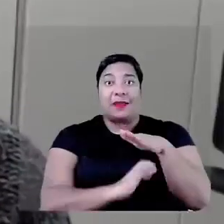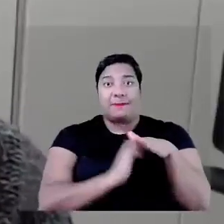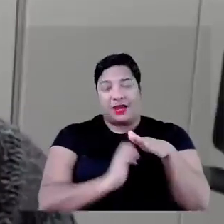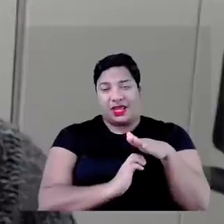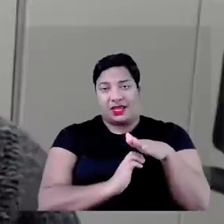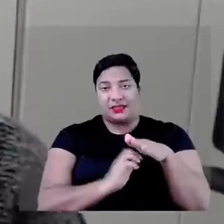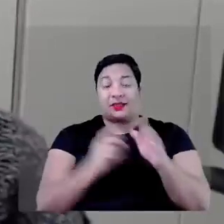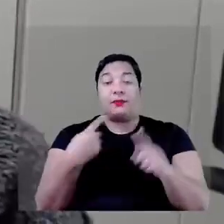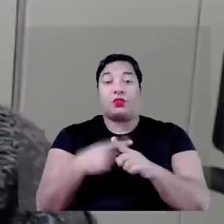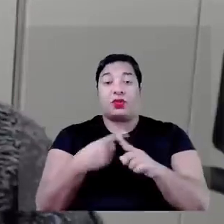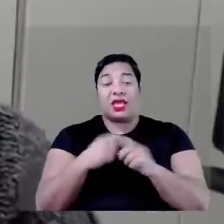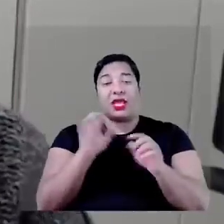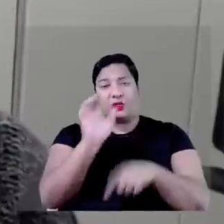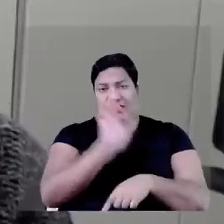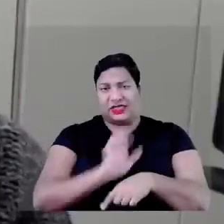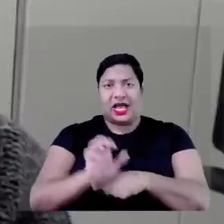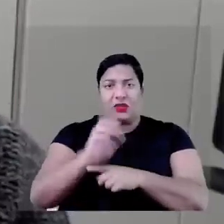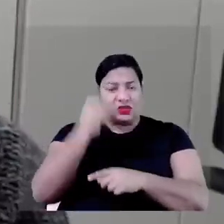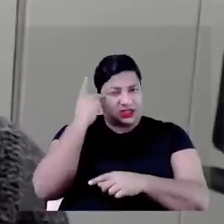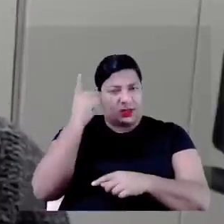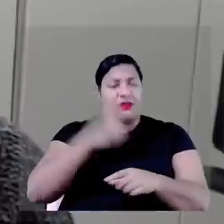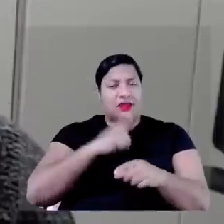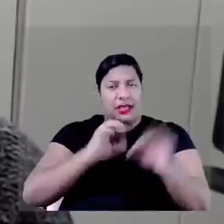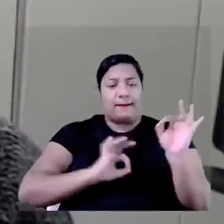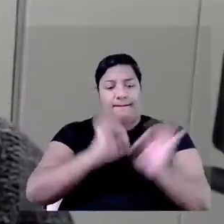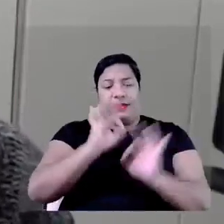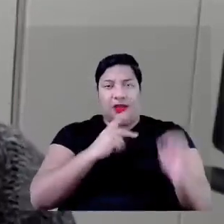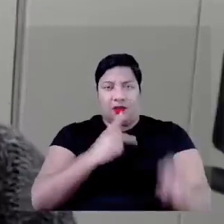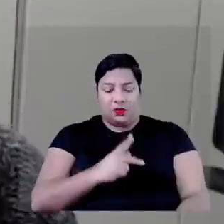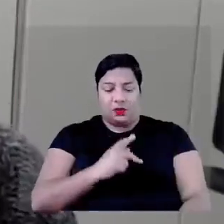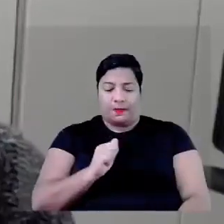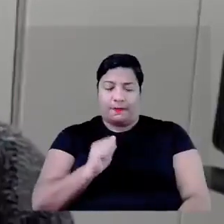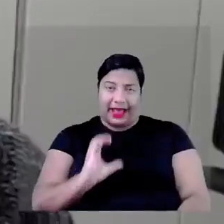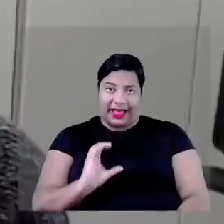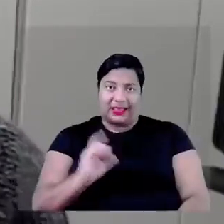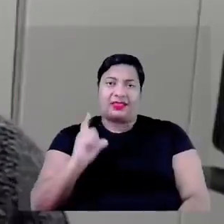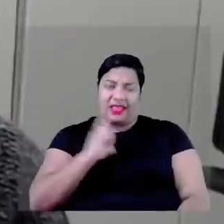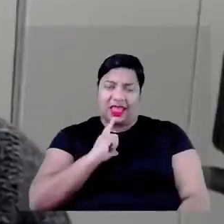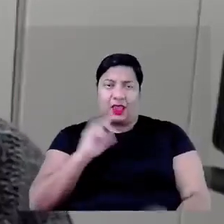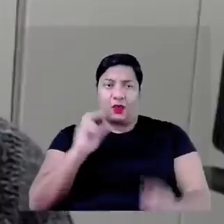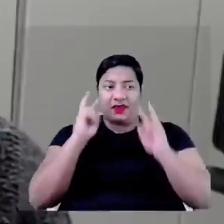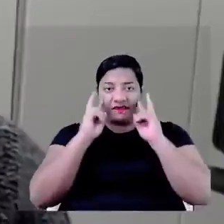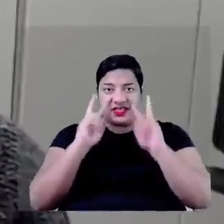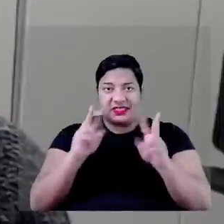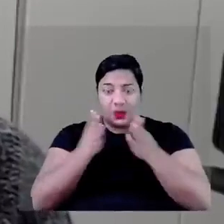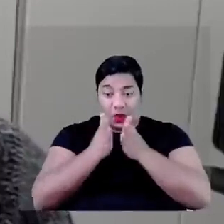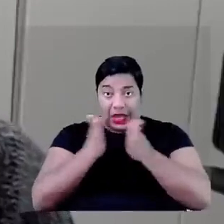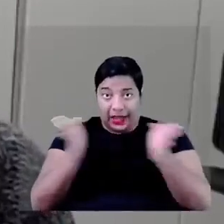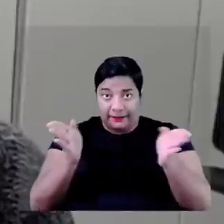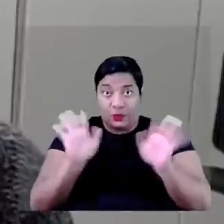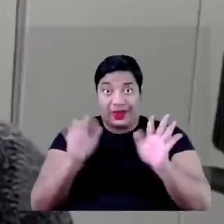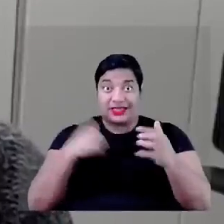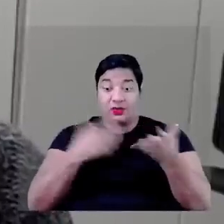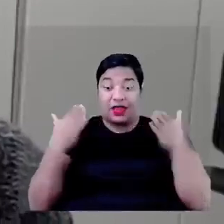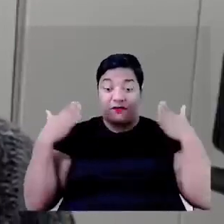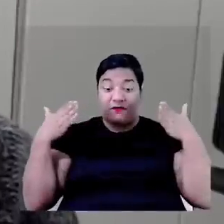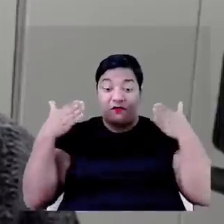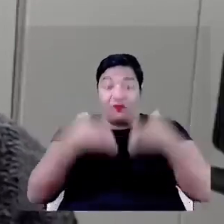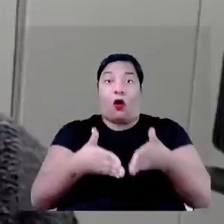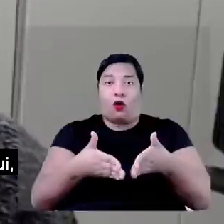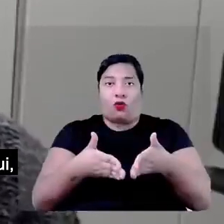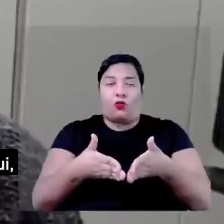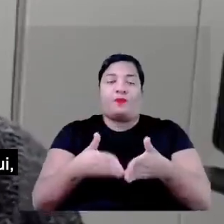ele traz essa visão até um sentido mais amplo, mas eu gostaria de trazer aqui hoje um recorte para essa gestão climática